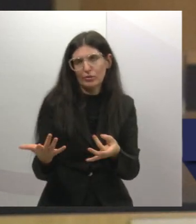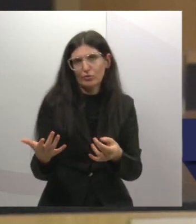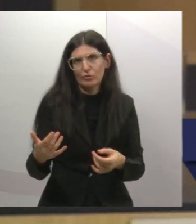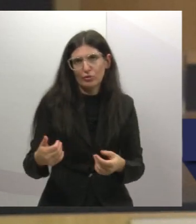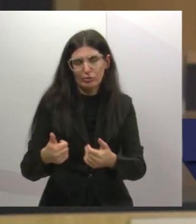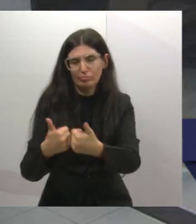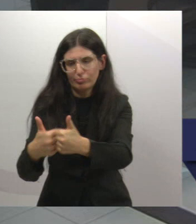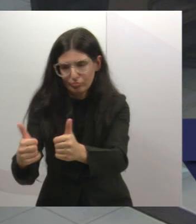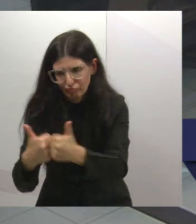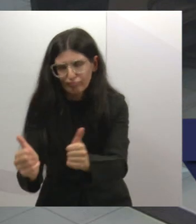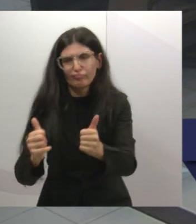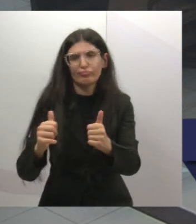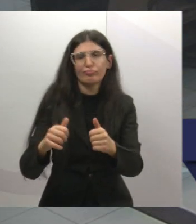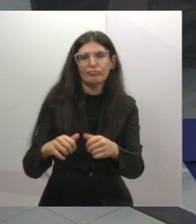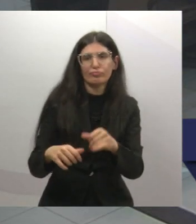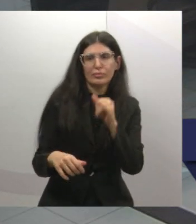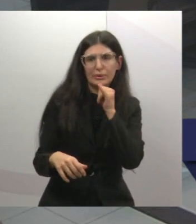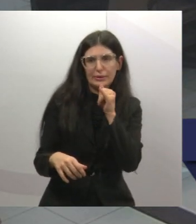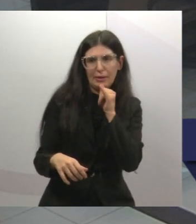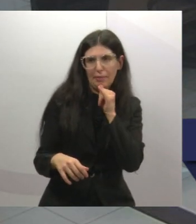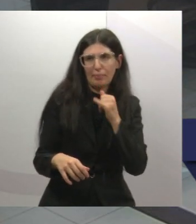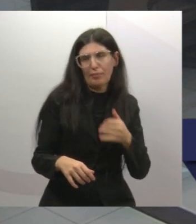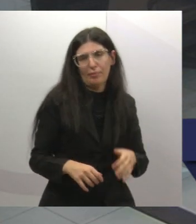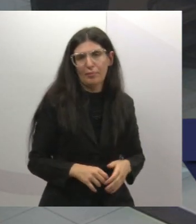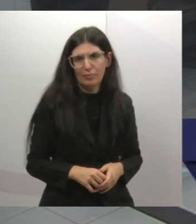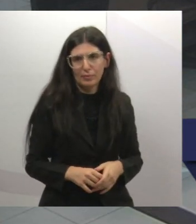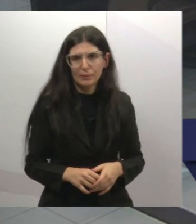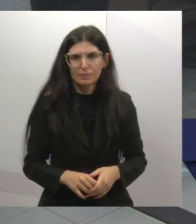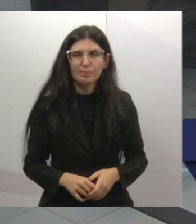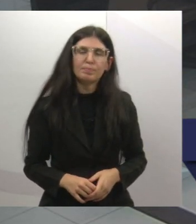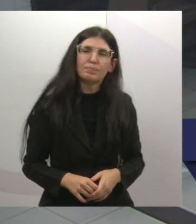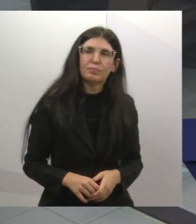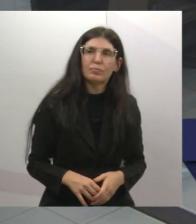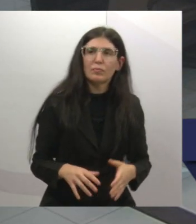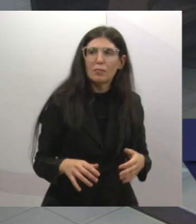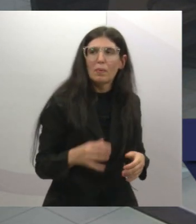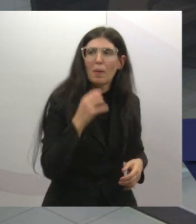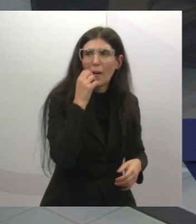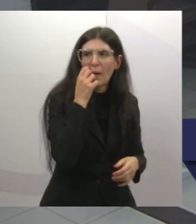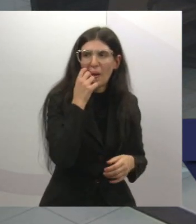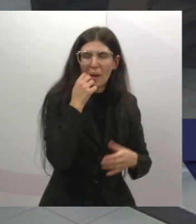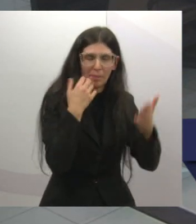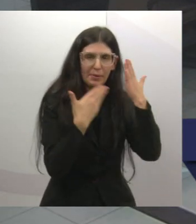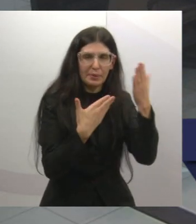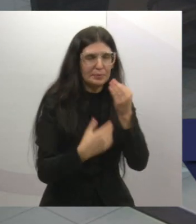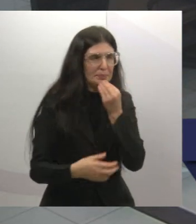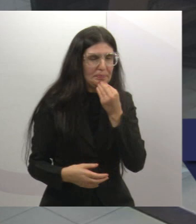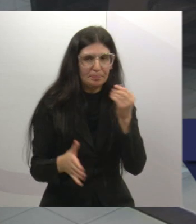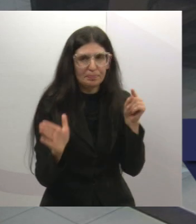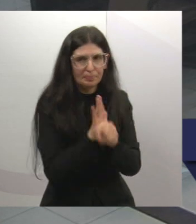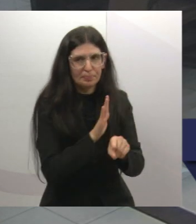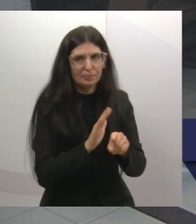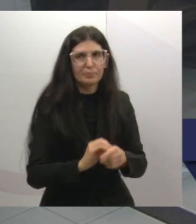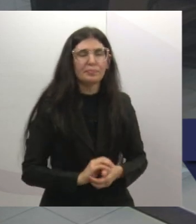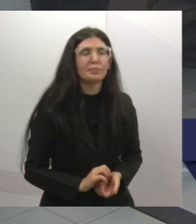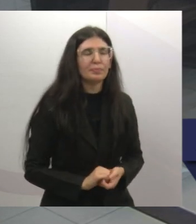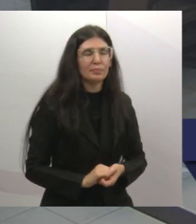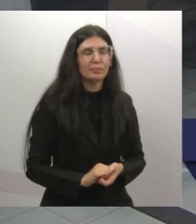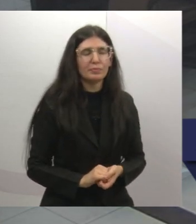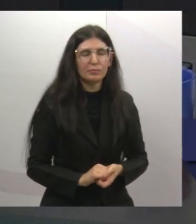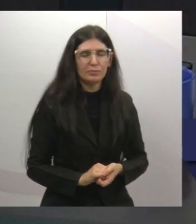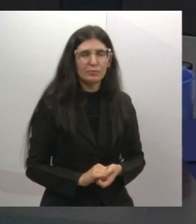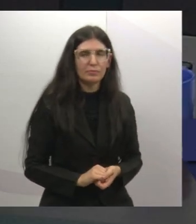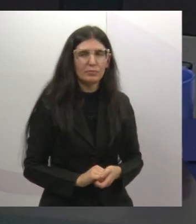Isso. Então, eu quero só agradecer a oportunidade de pergunta aqui, mas só lembrando ainda que nós temos